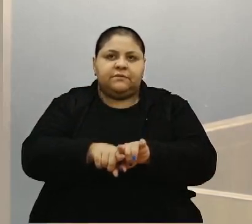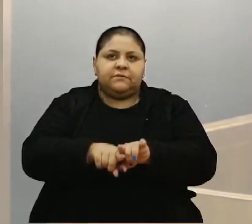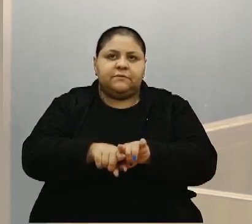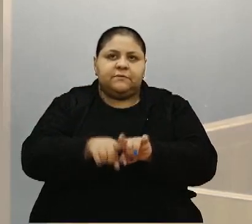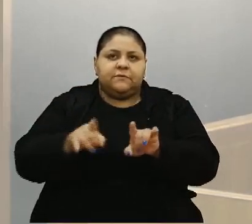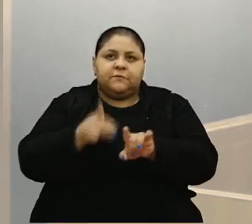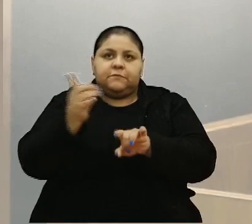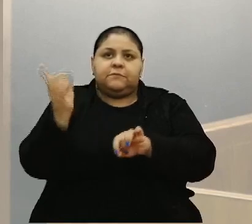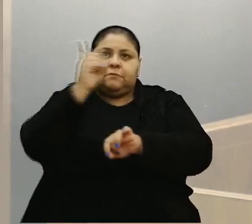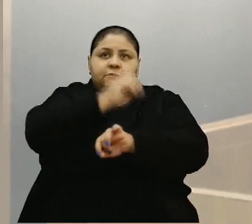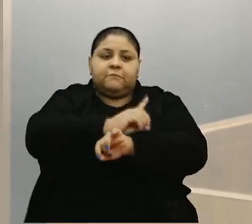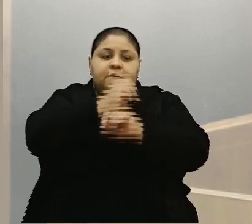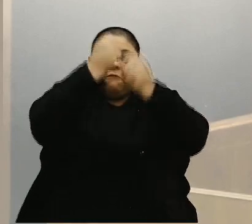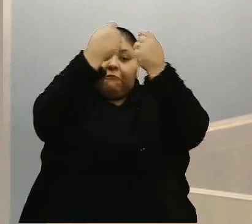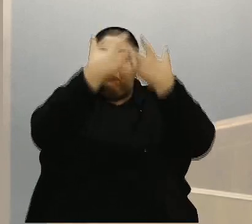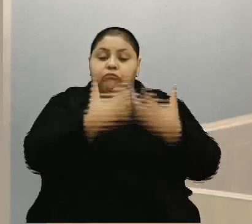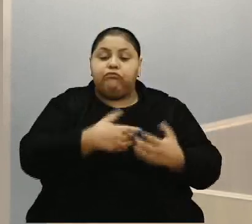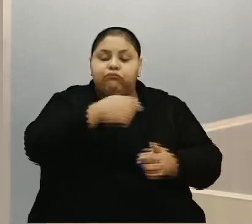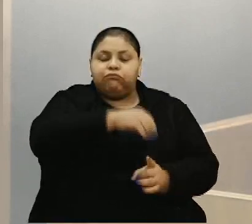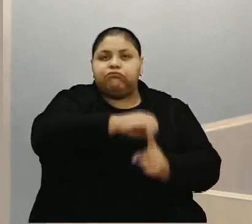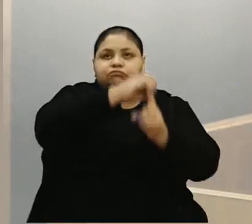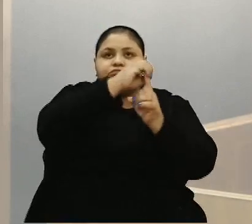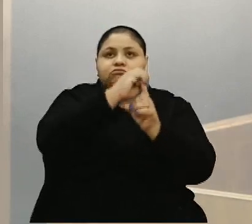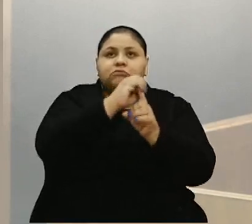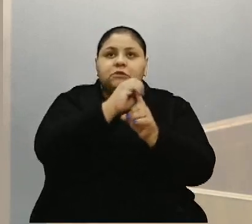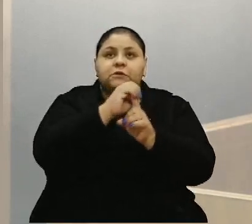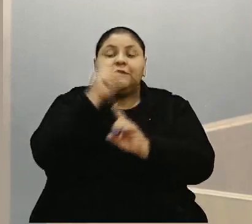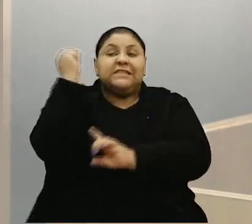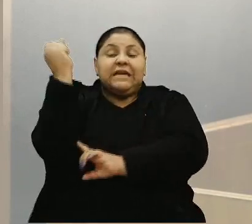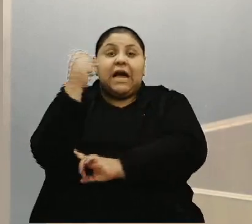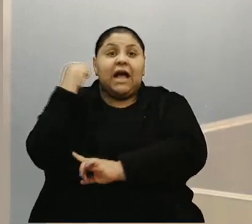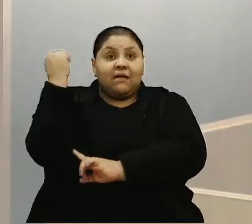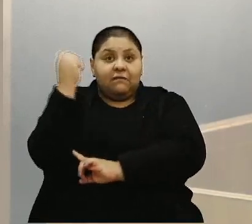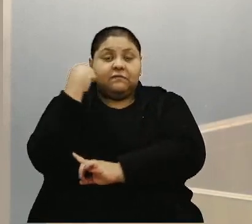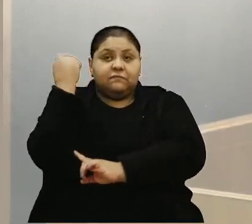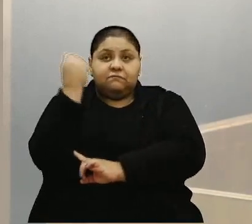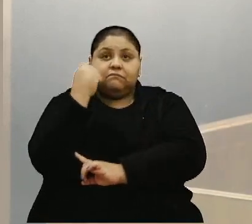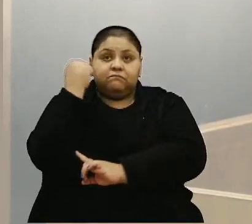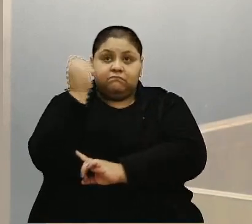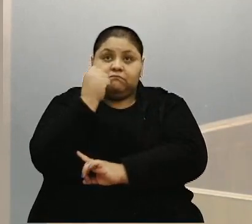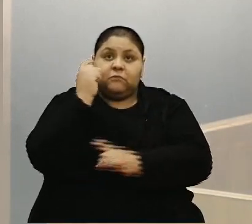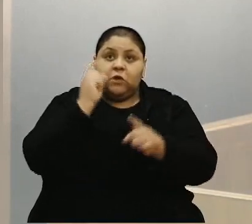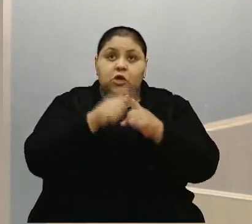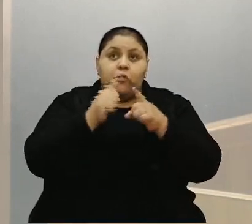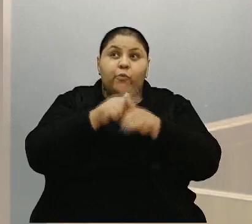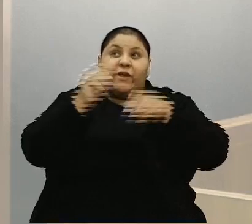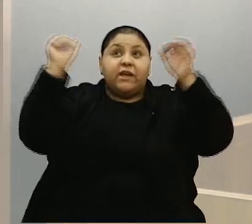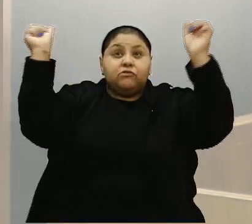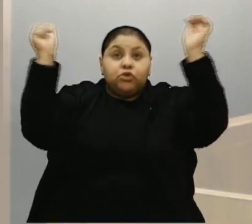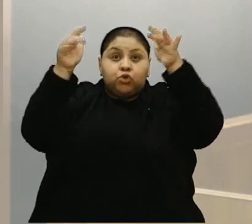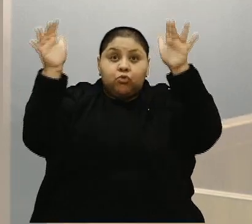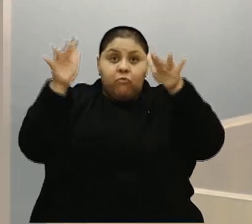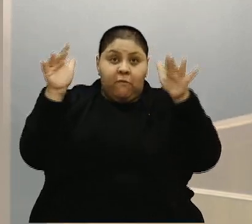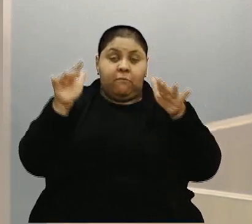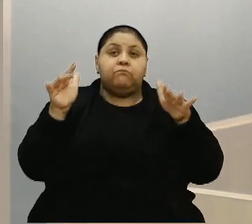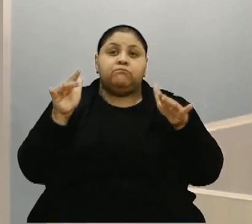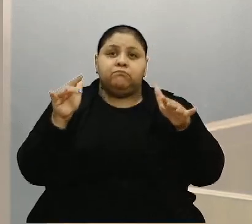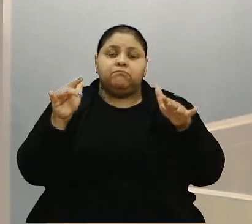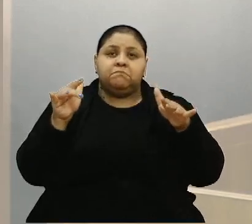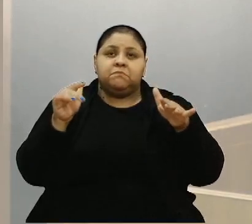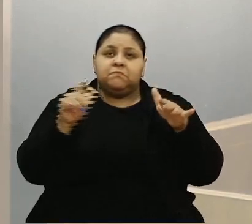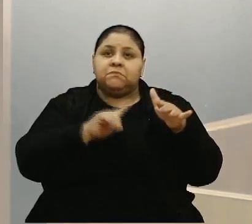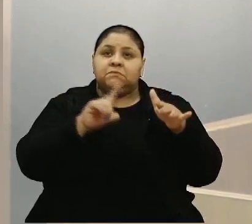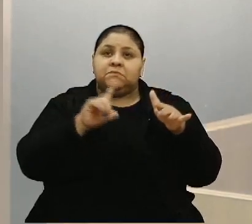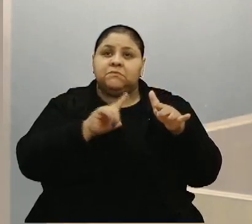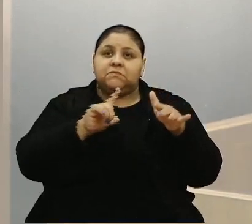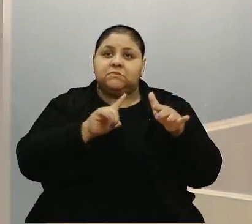que tratam principalmente de agravamentos que se dão devido a essas fortes chuvas que a gente teve, a